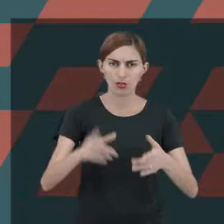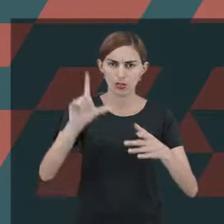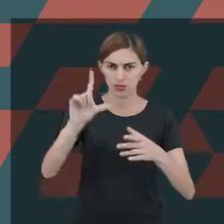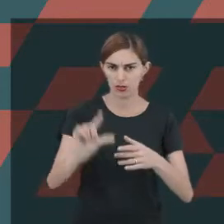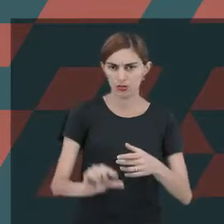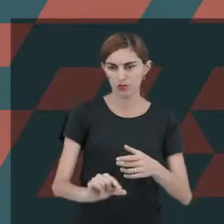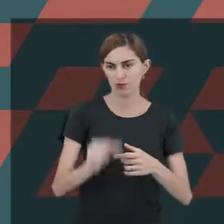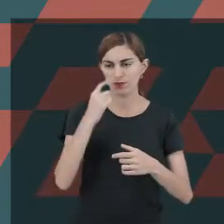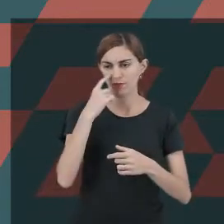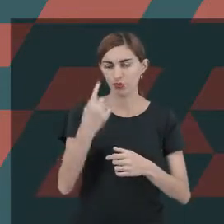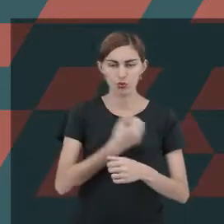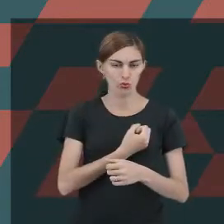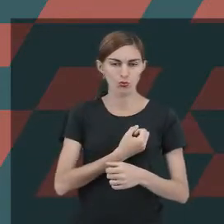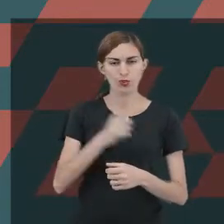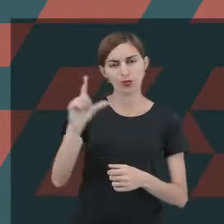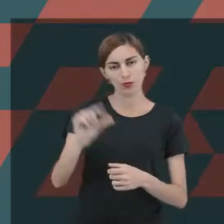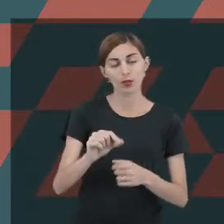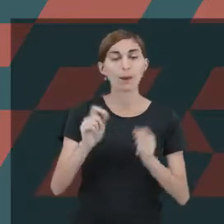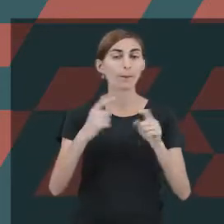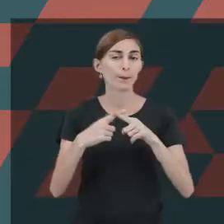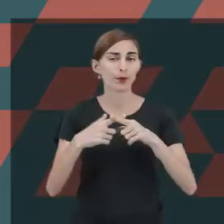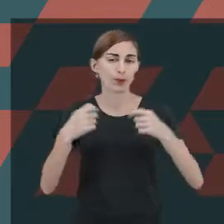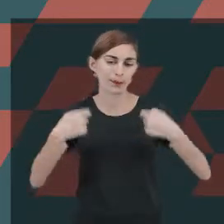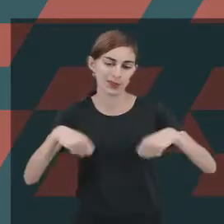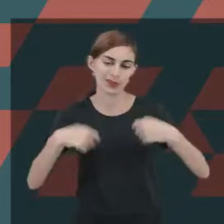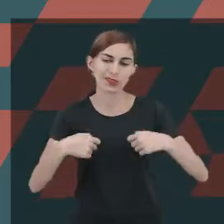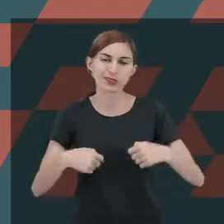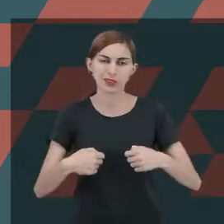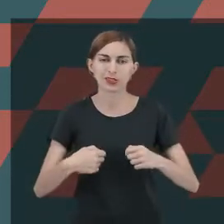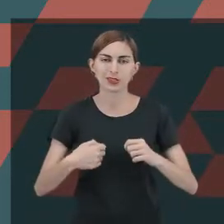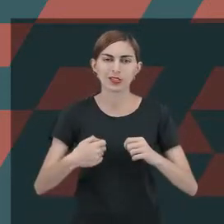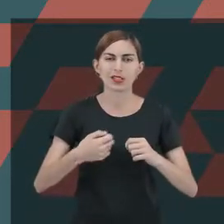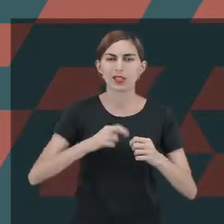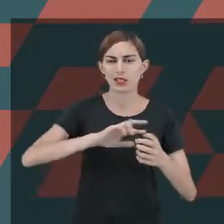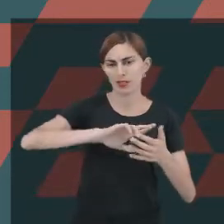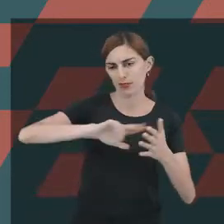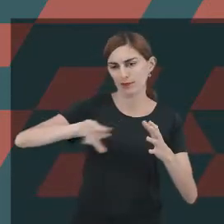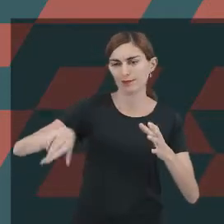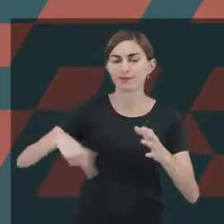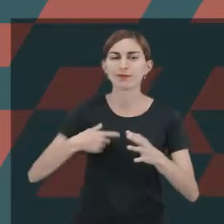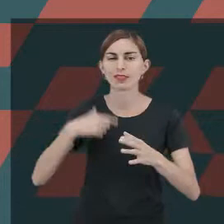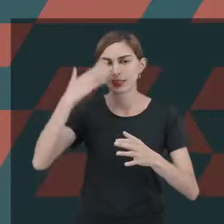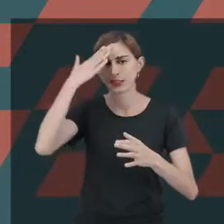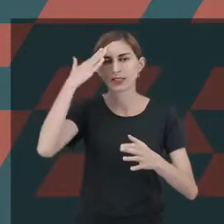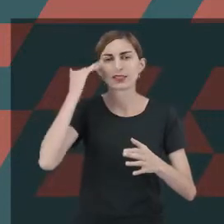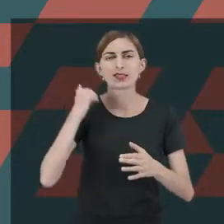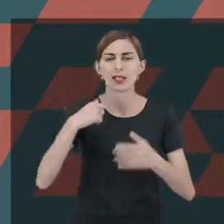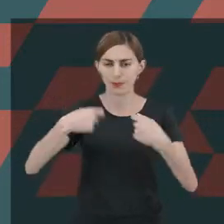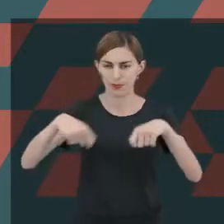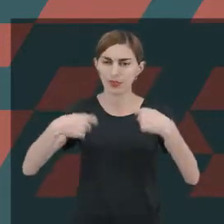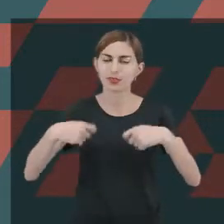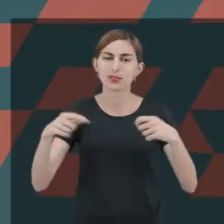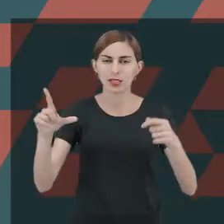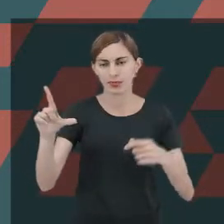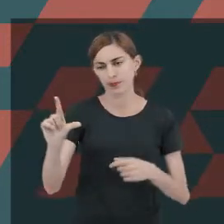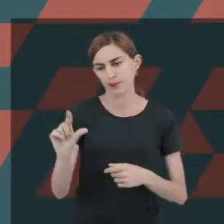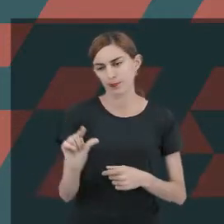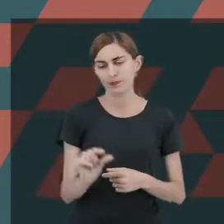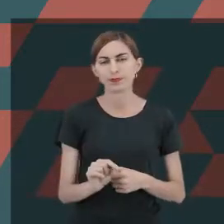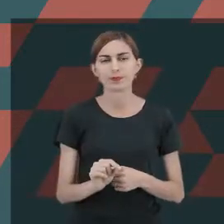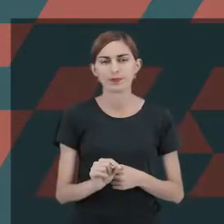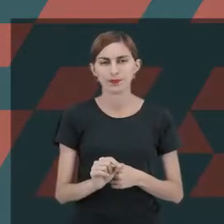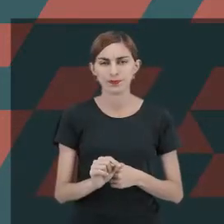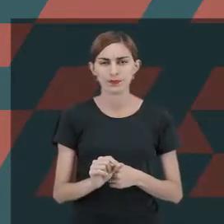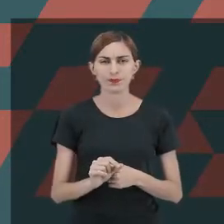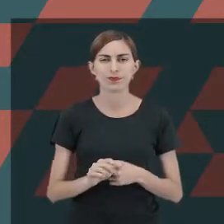na realidade, para que a gente pudesse ter uma especificidade maior, apesar de que a gente sabe que a sensibilidade termina caindo um pouco. Bom, agora